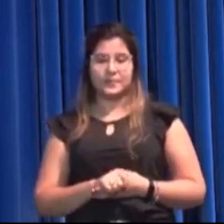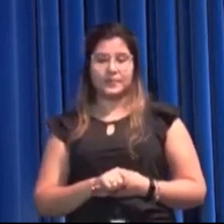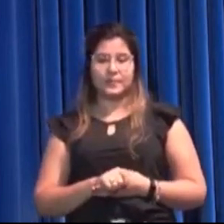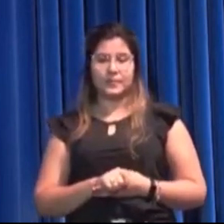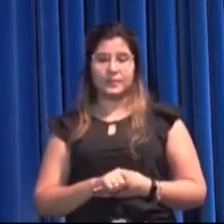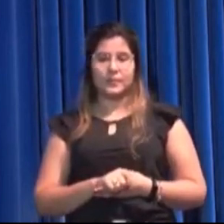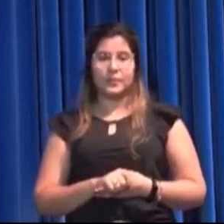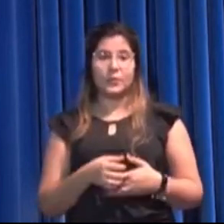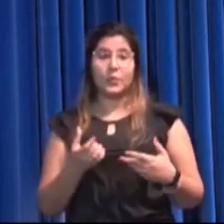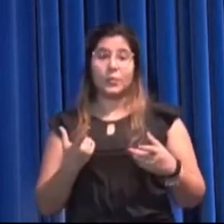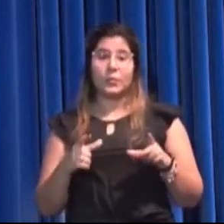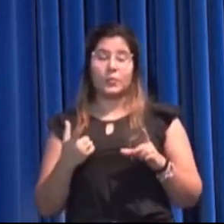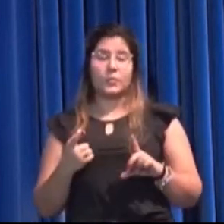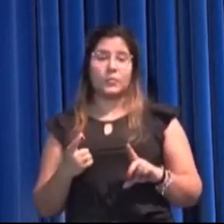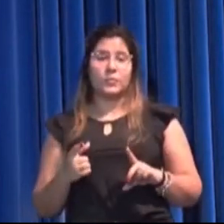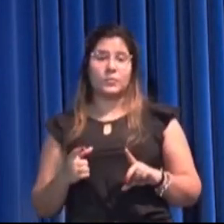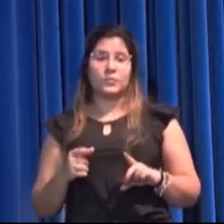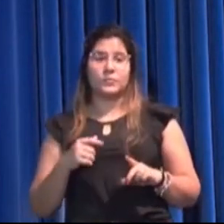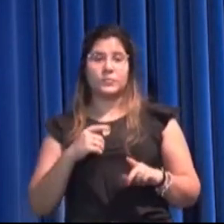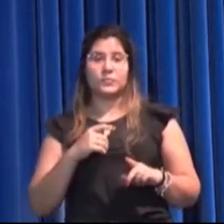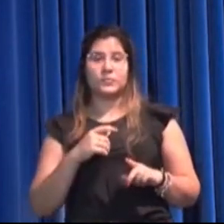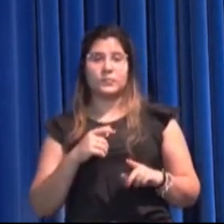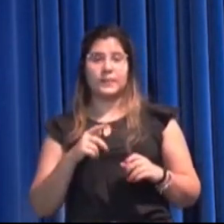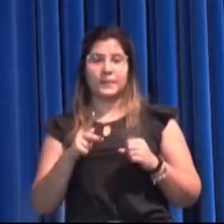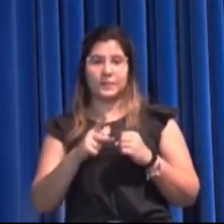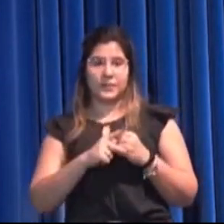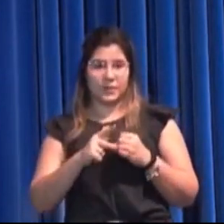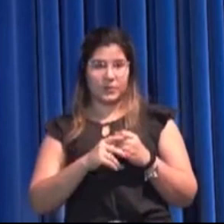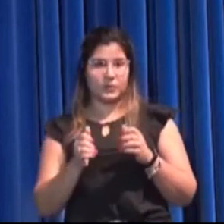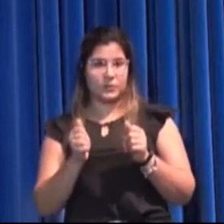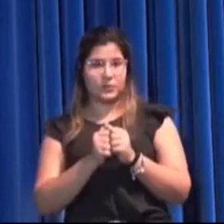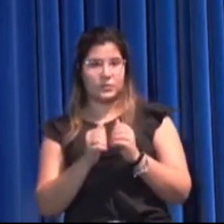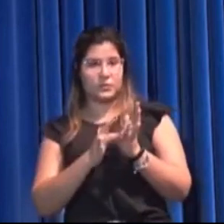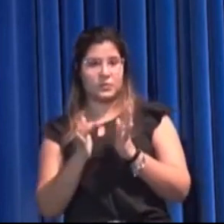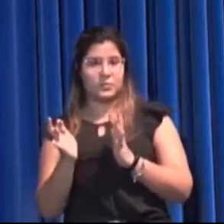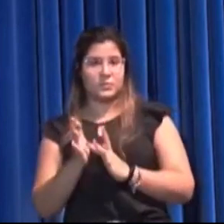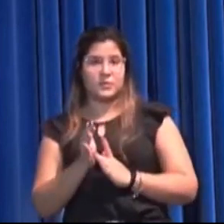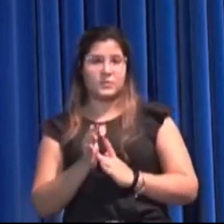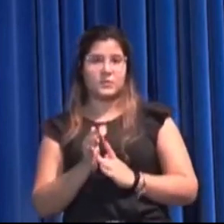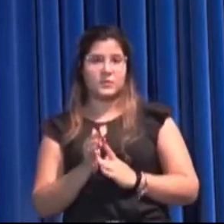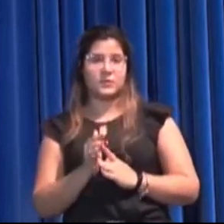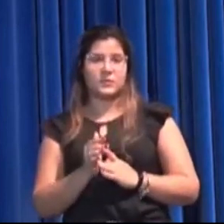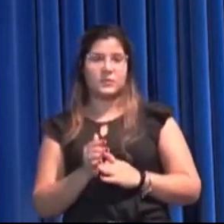69, onde Pedro, junto com Jesus